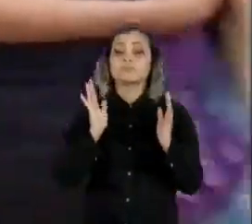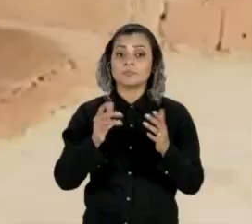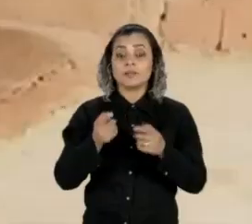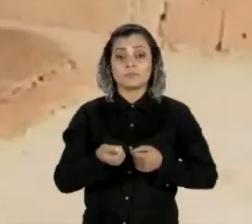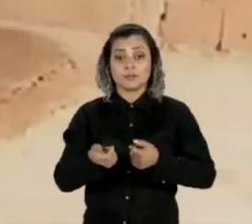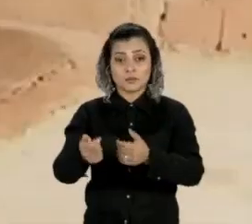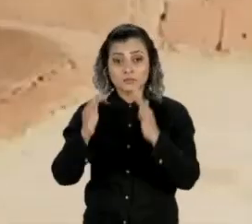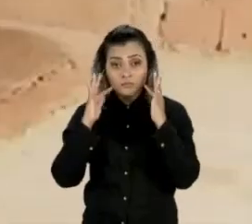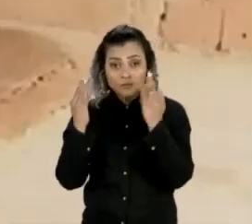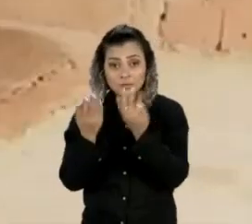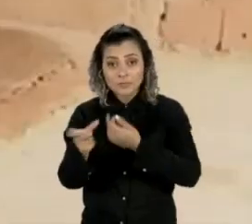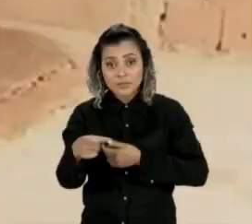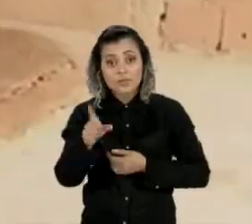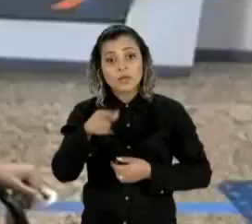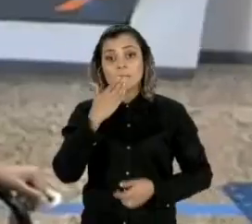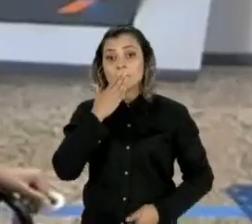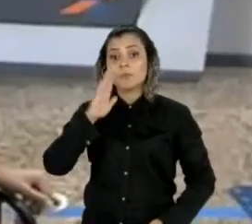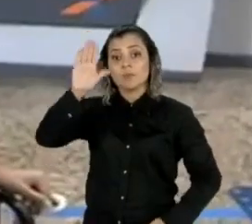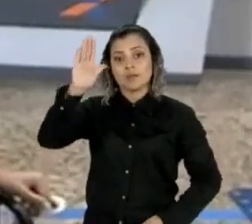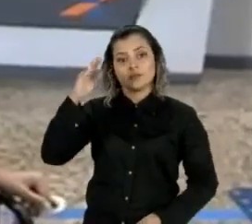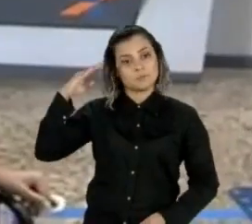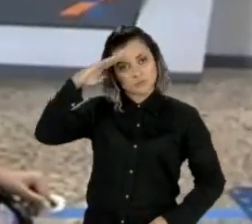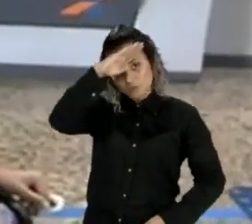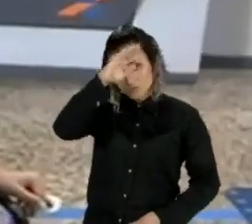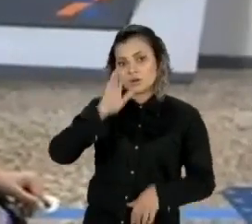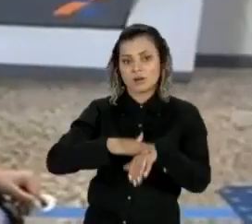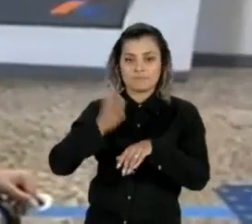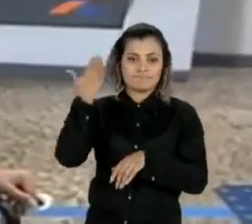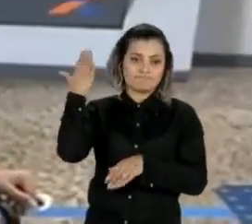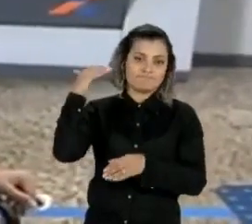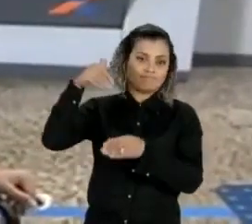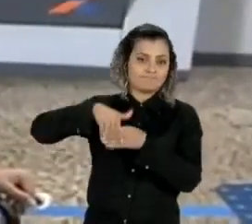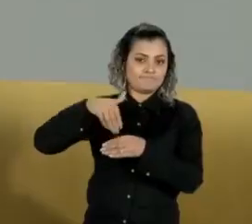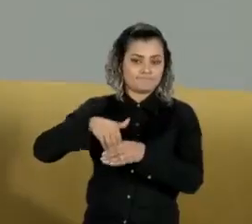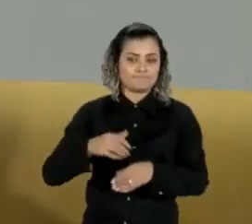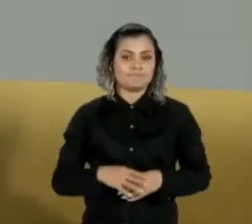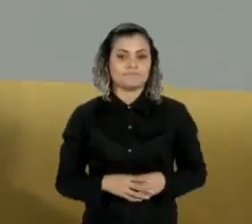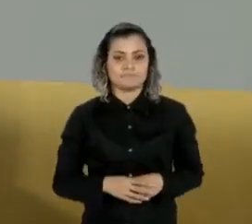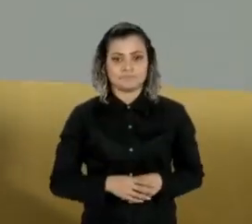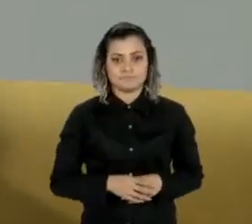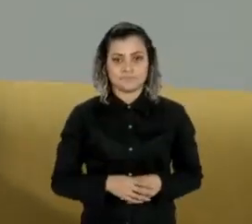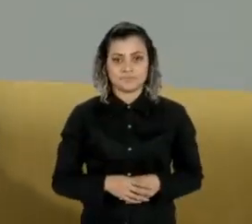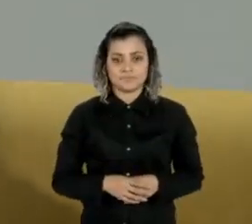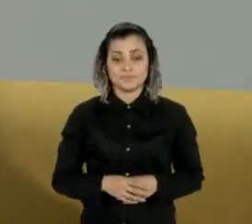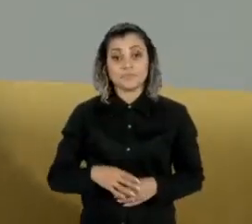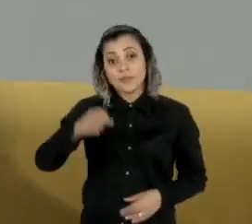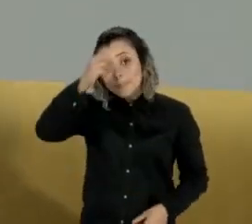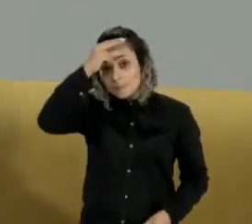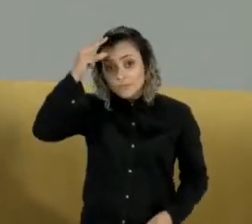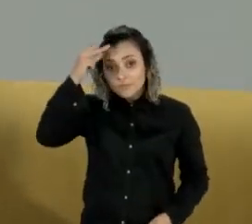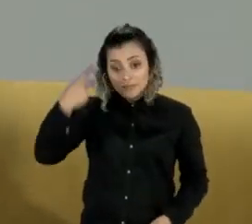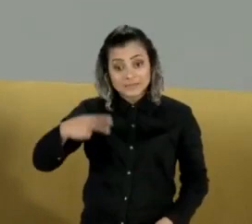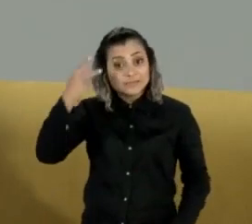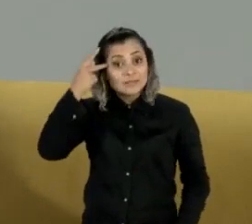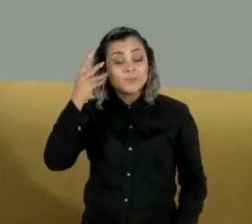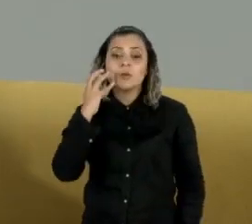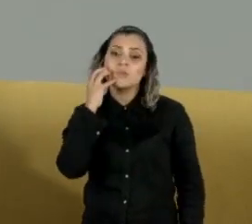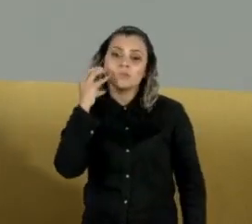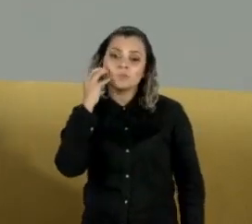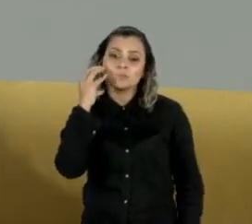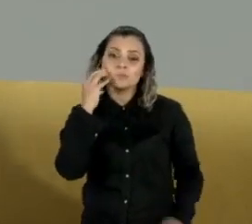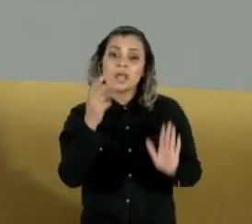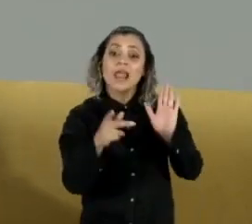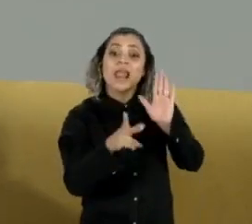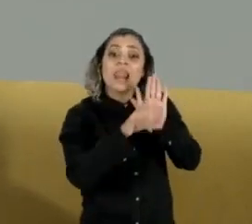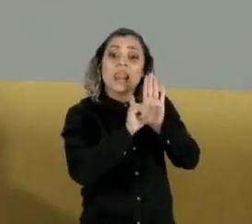Bolsa Família foi uma promessa de campanha do presidente Jair Bolsonaro. O prefeito de São Paulo, Bruno Covas, sanciona a